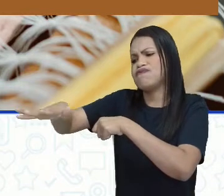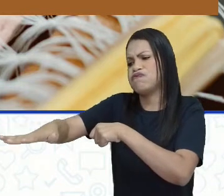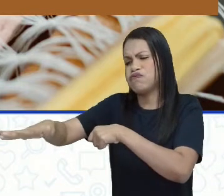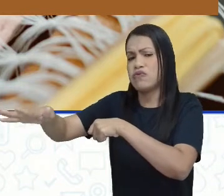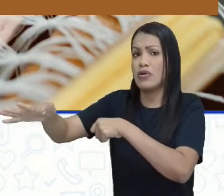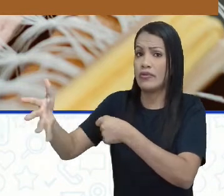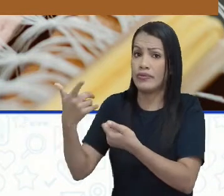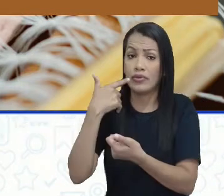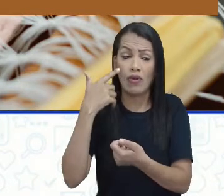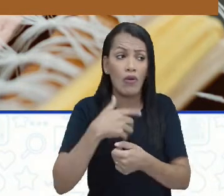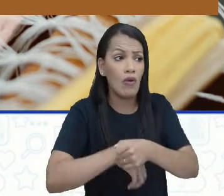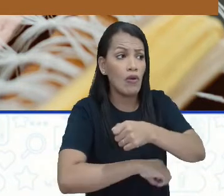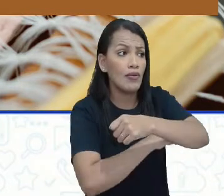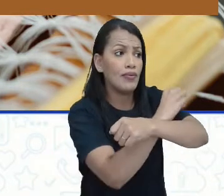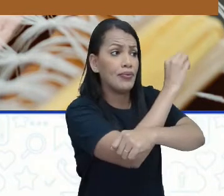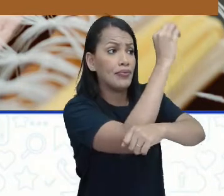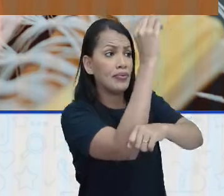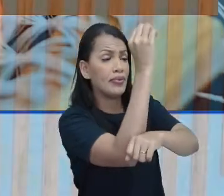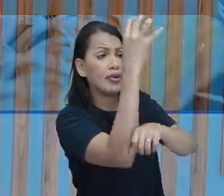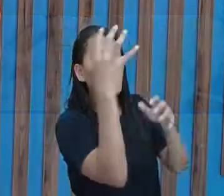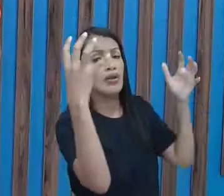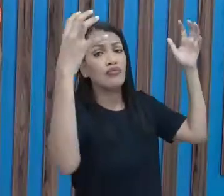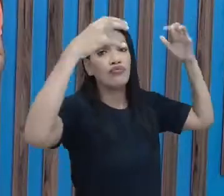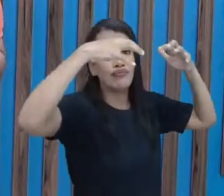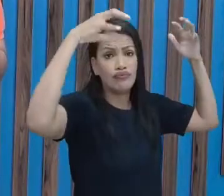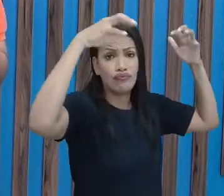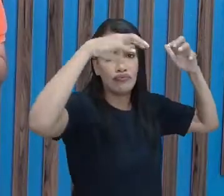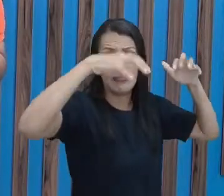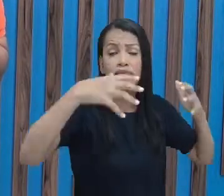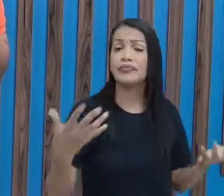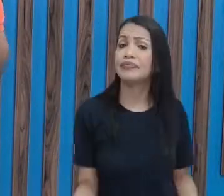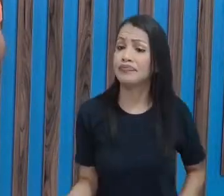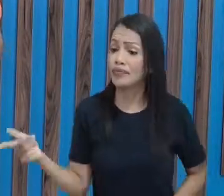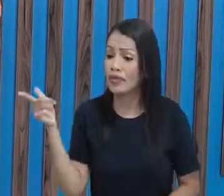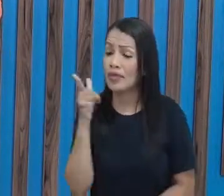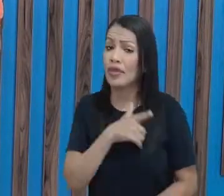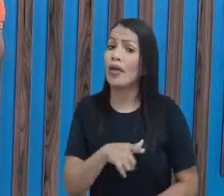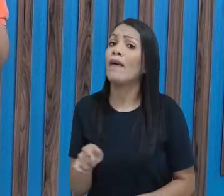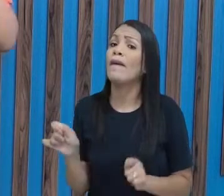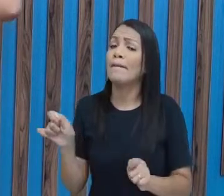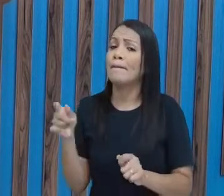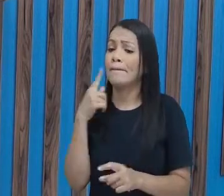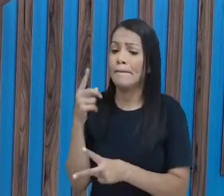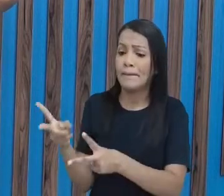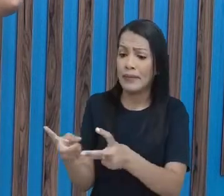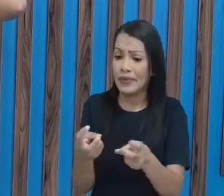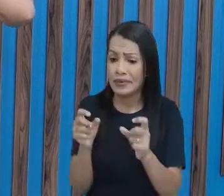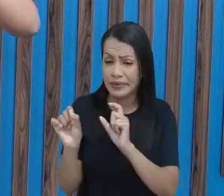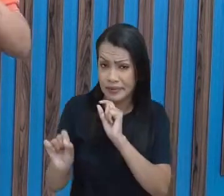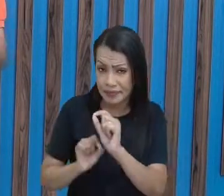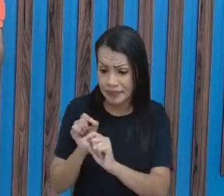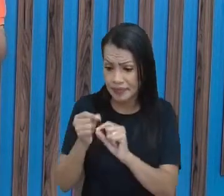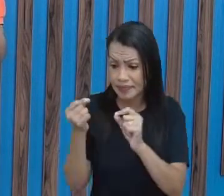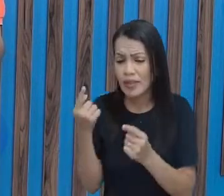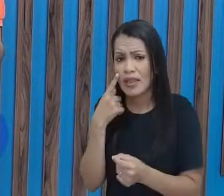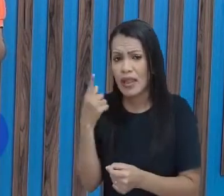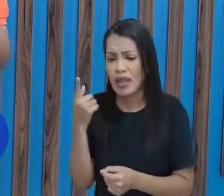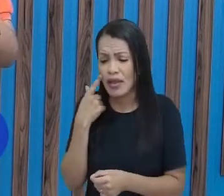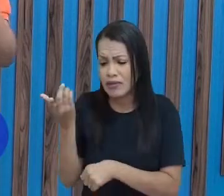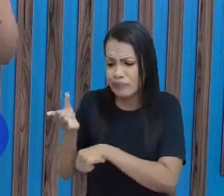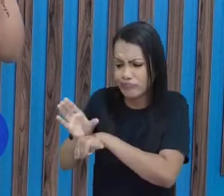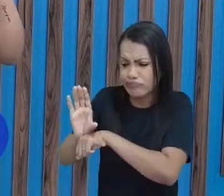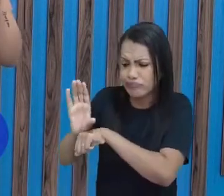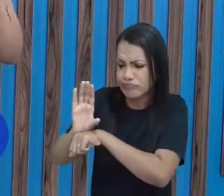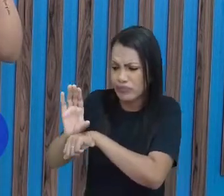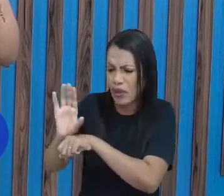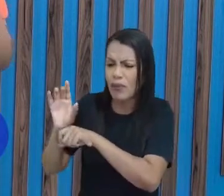vinha cumprimentá-la pela janela. Então, perceba que quando ela consegue escolher tons mais sóbrios, tons mais acinzentados, é